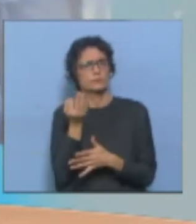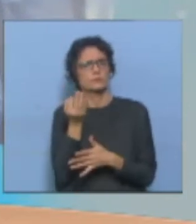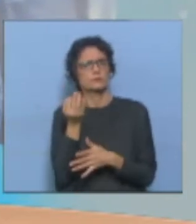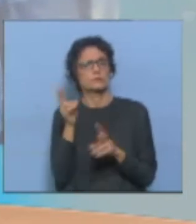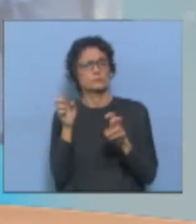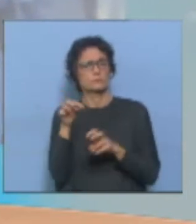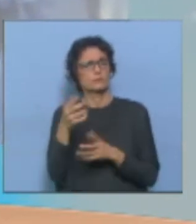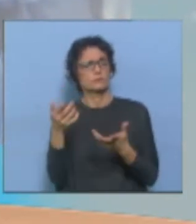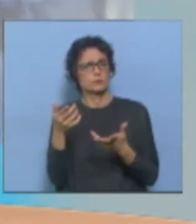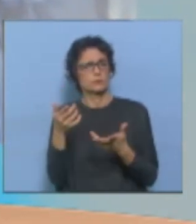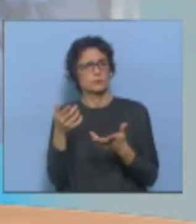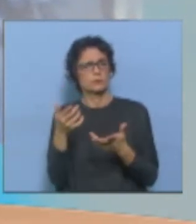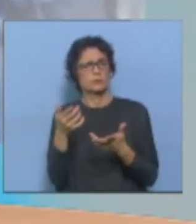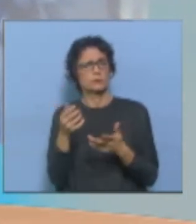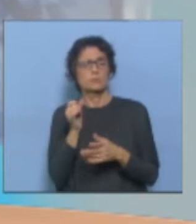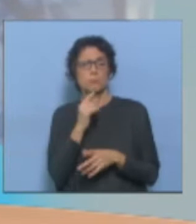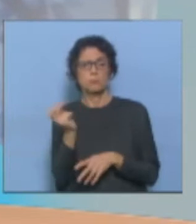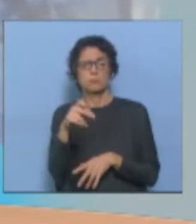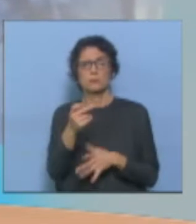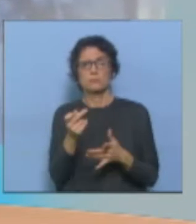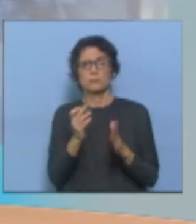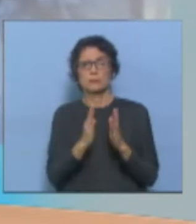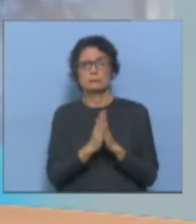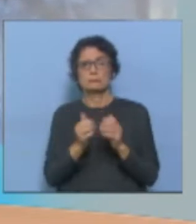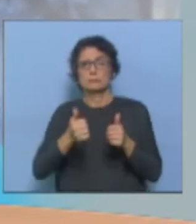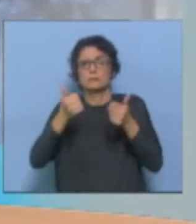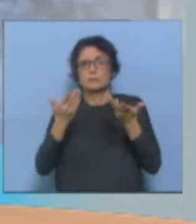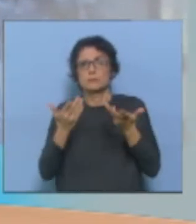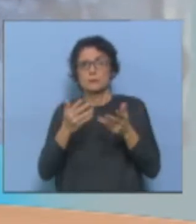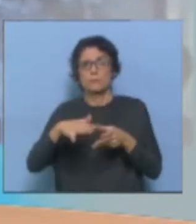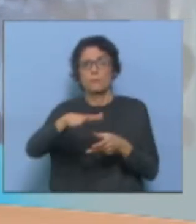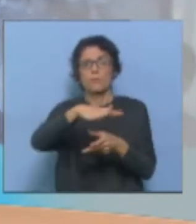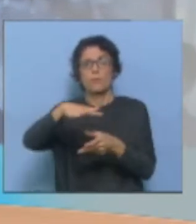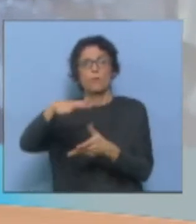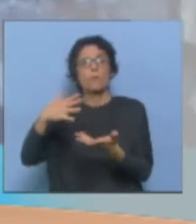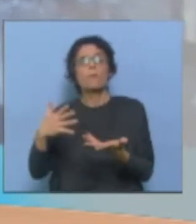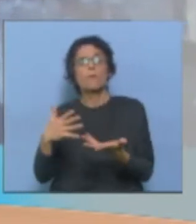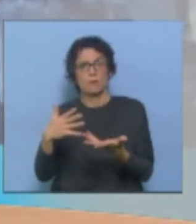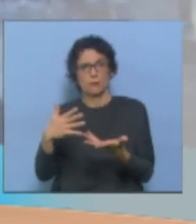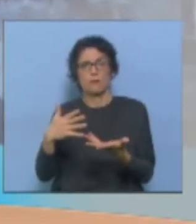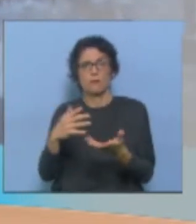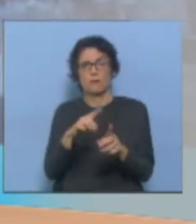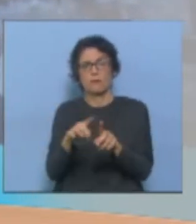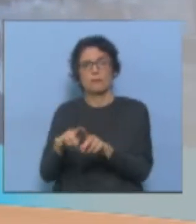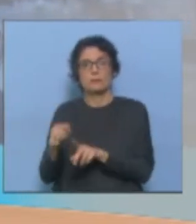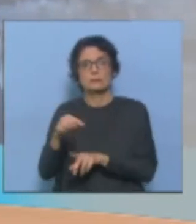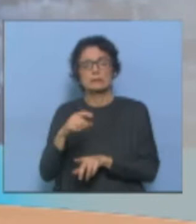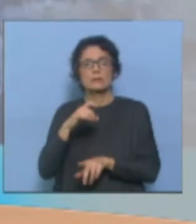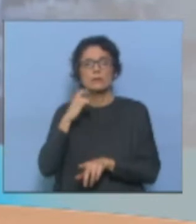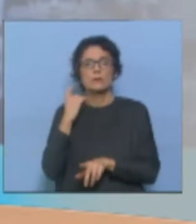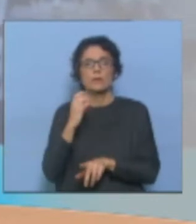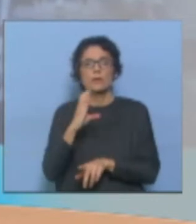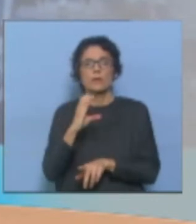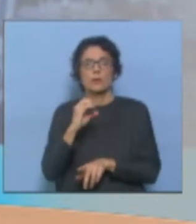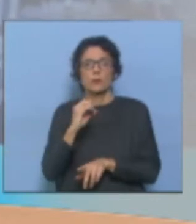onde se encontram respostas a necessidades sociais da atualidade. Está connosco o Padre Paulo Coelho, da Congregação dos Sacerdotes do Coração de Jesus,